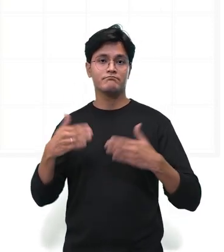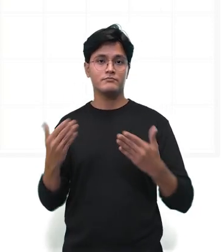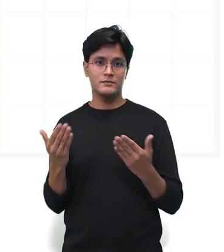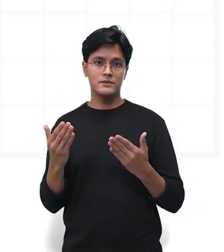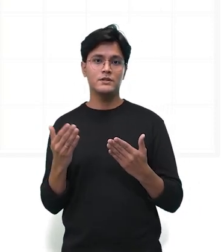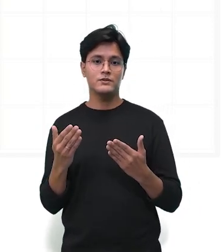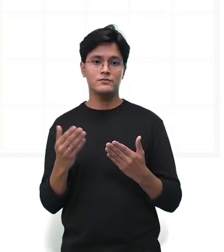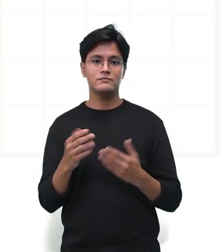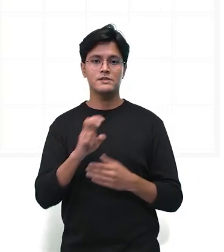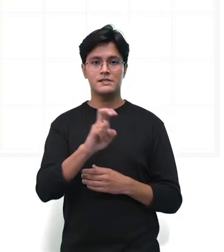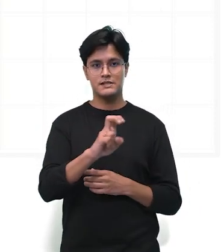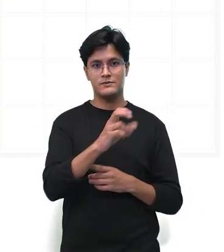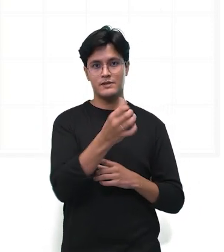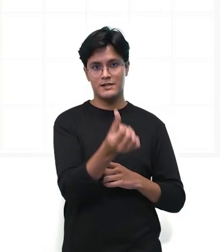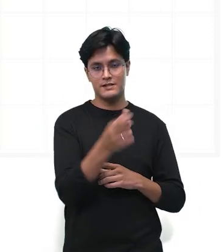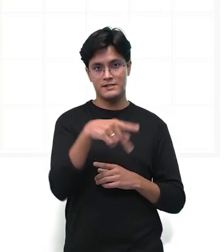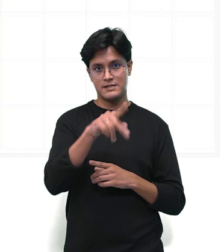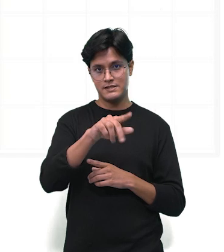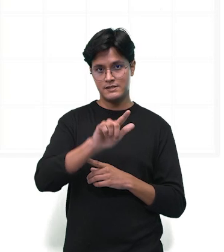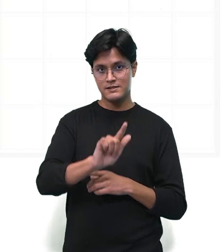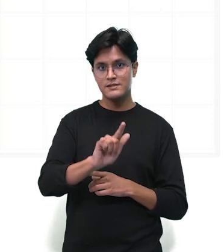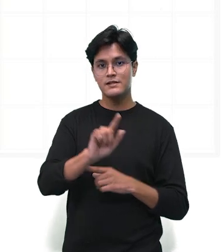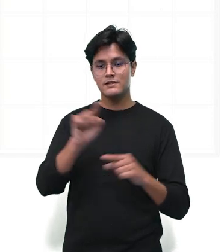56 está para 7,